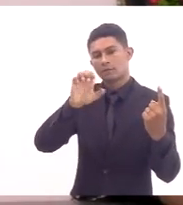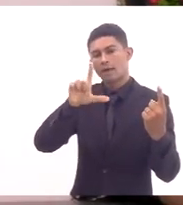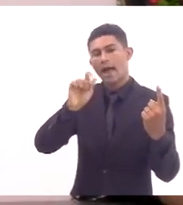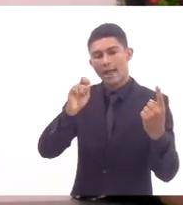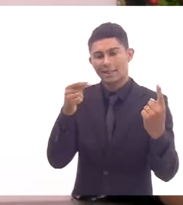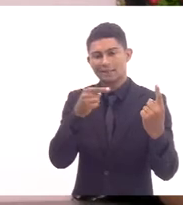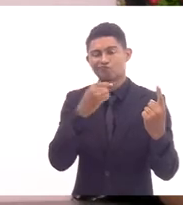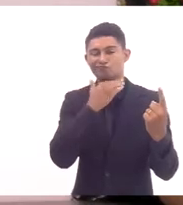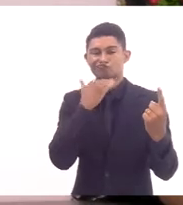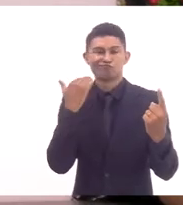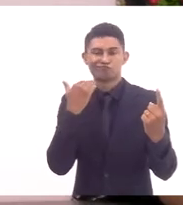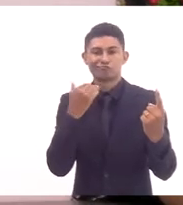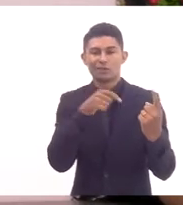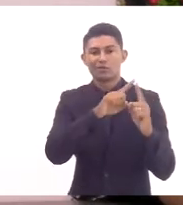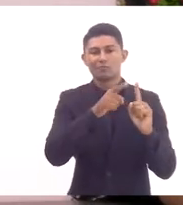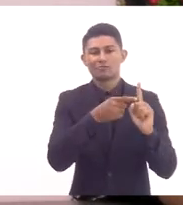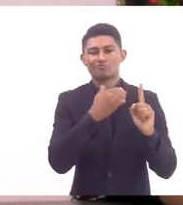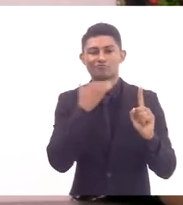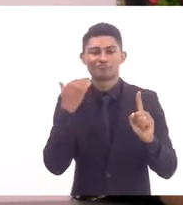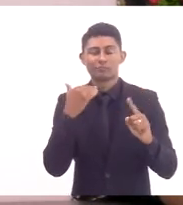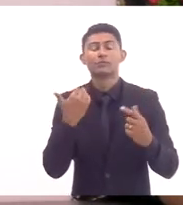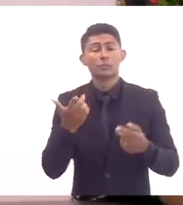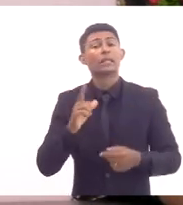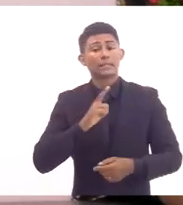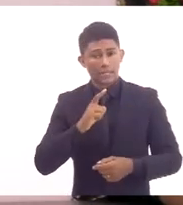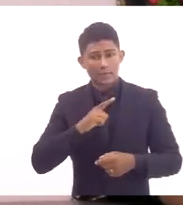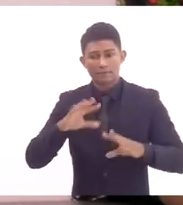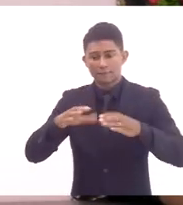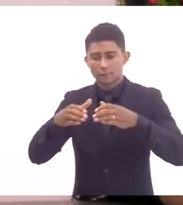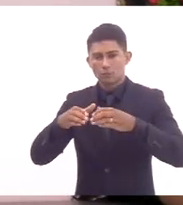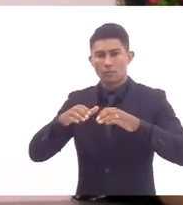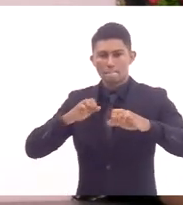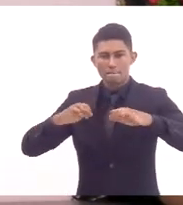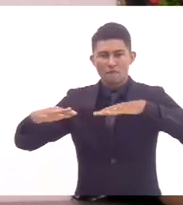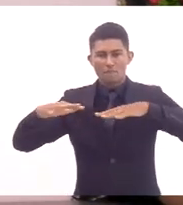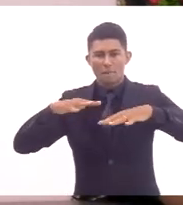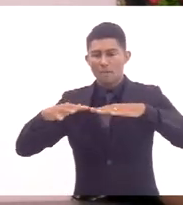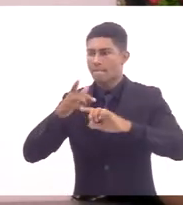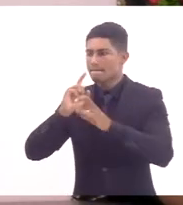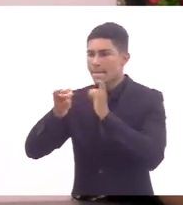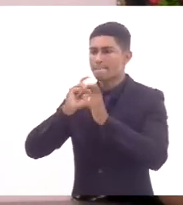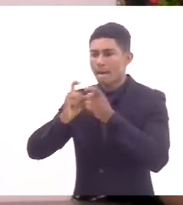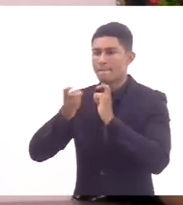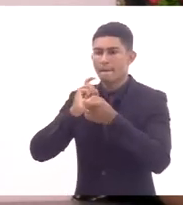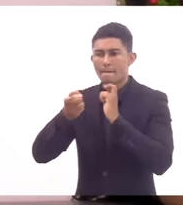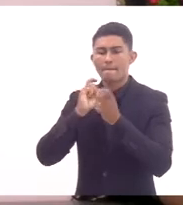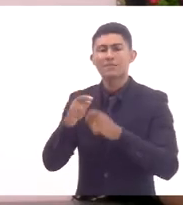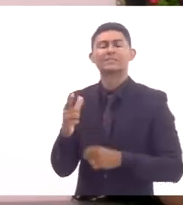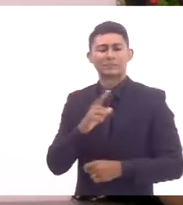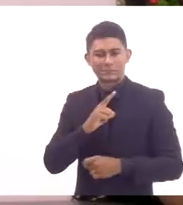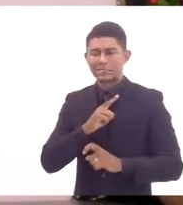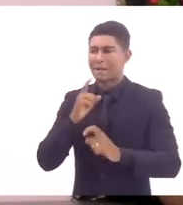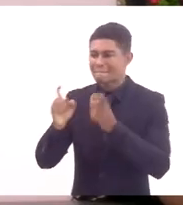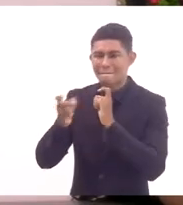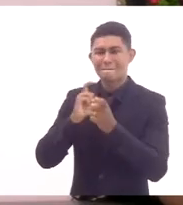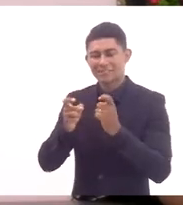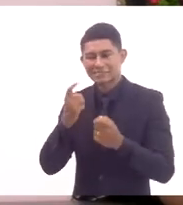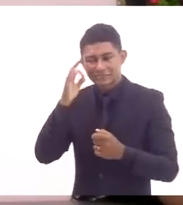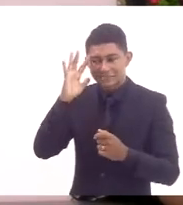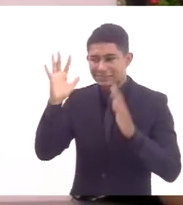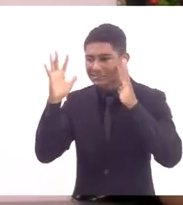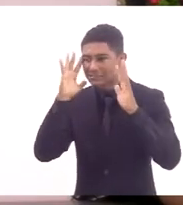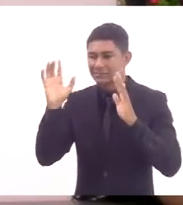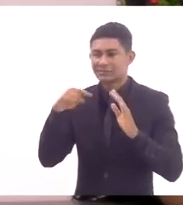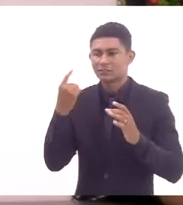muito debatido entre a os movimentos sociais né Foi um caso que a gente Tomou para